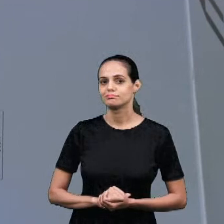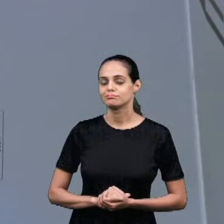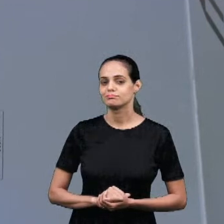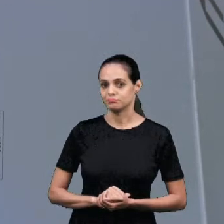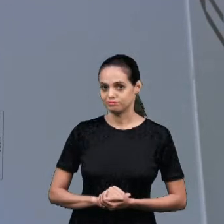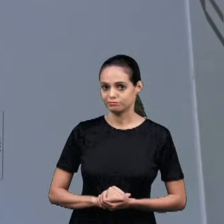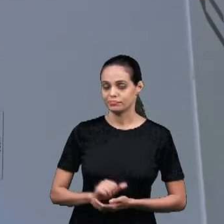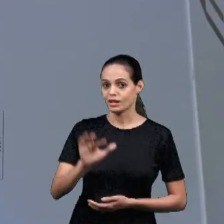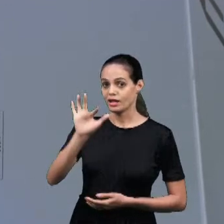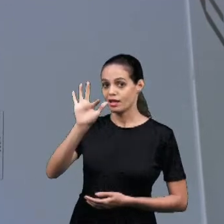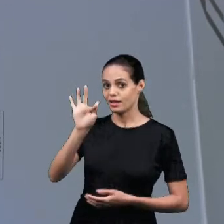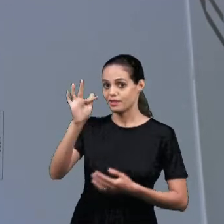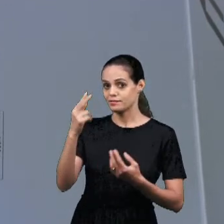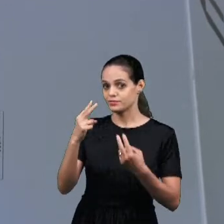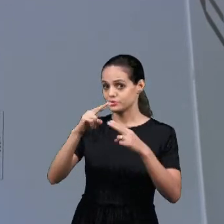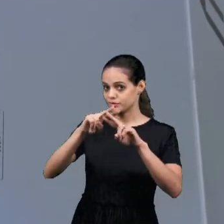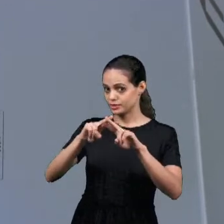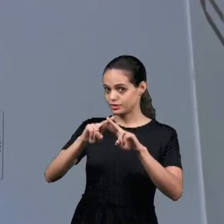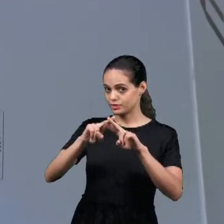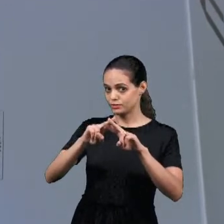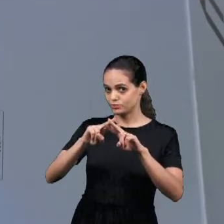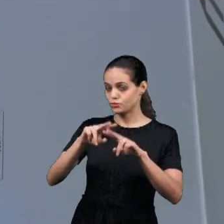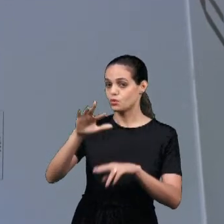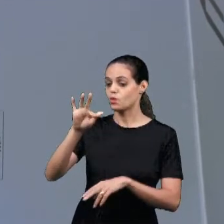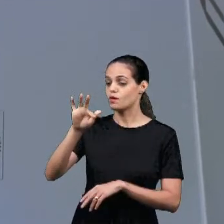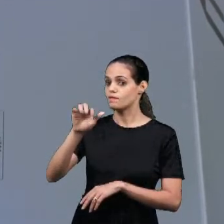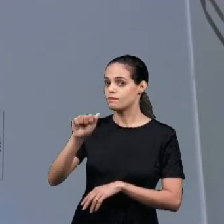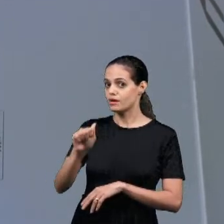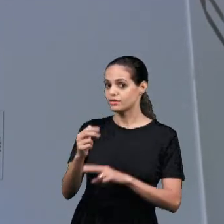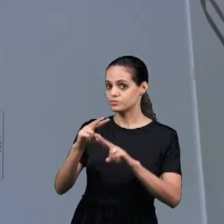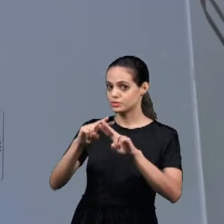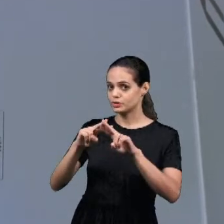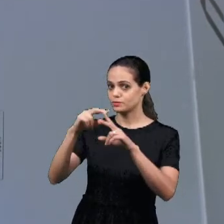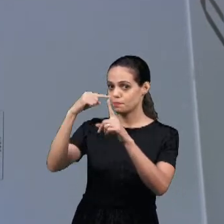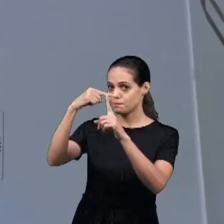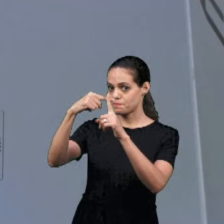F sustenido, Fá sustenido maior.